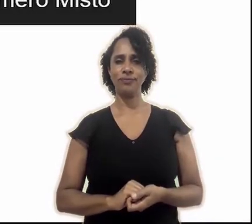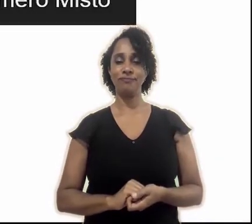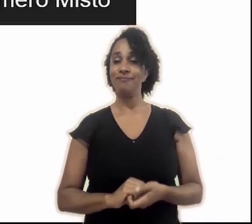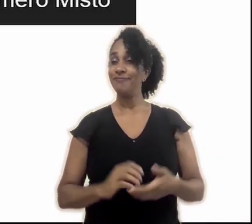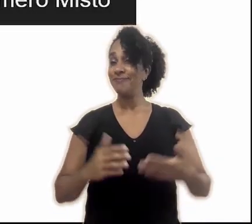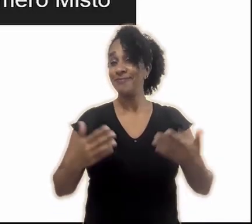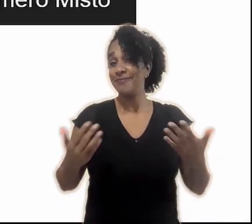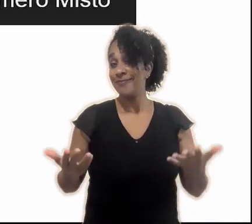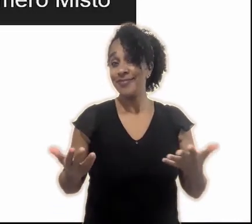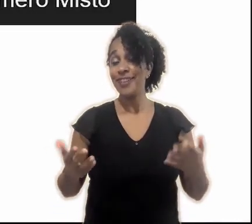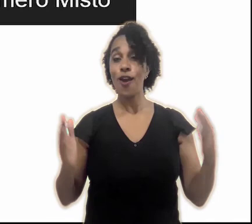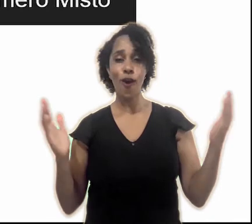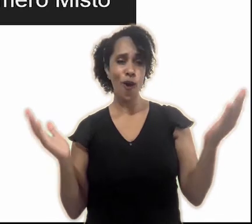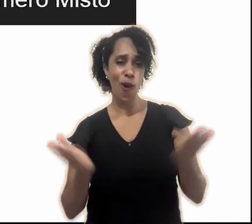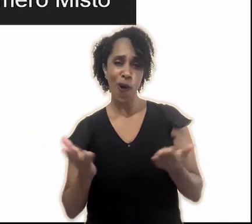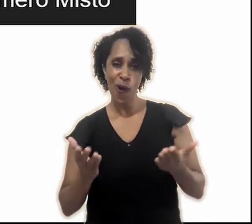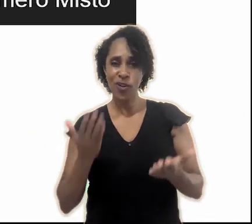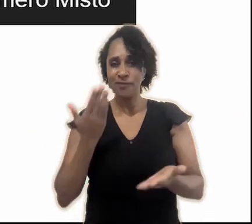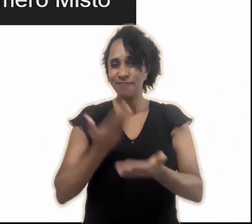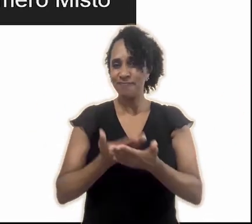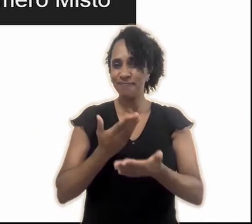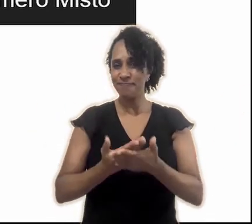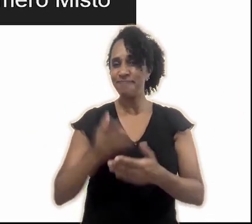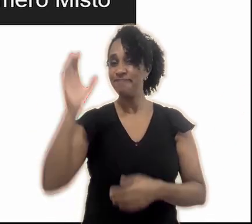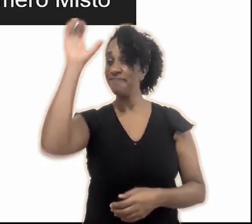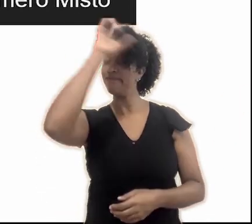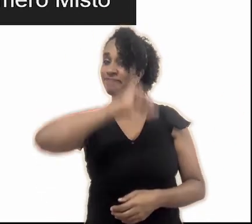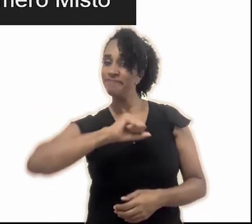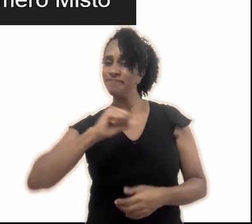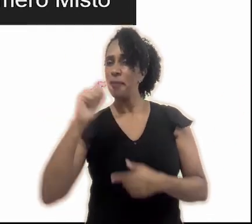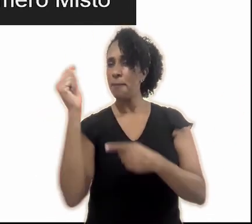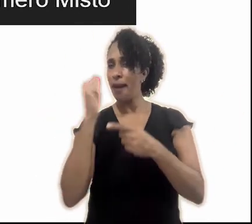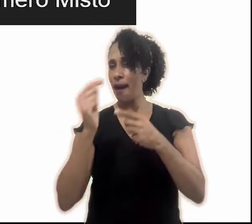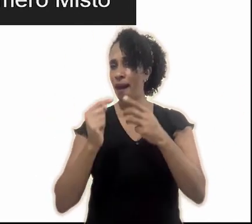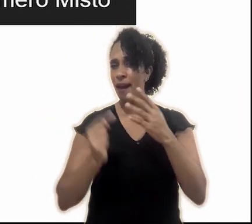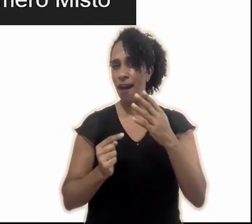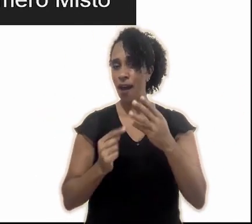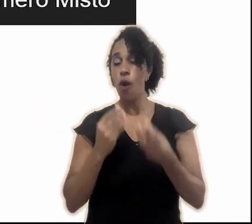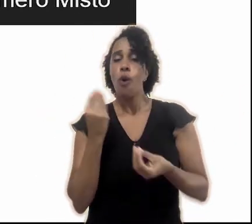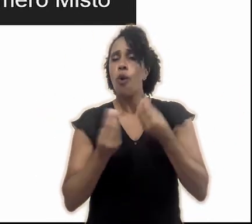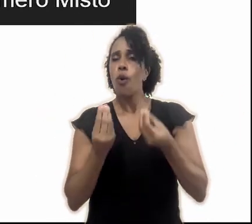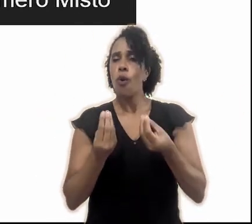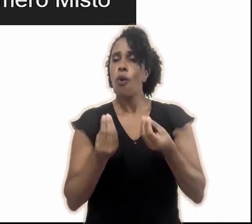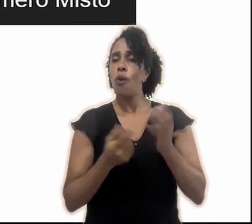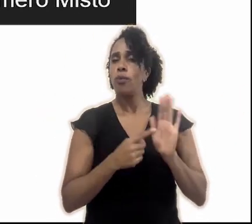Muito bem, pessoal. Nessa aula vemos como representar o número misto, os seus